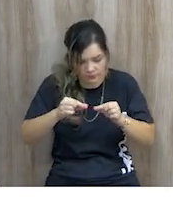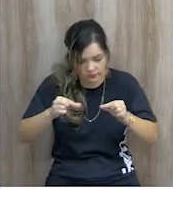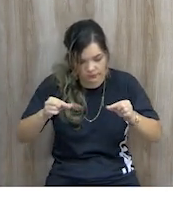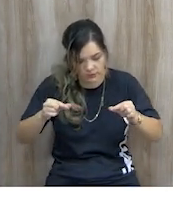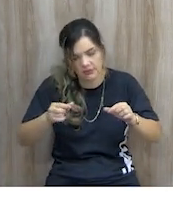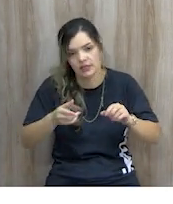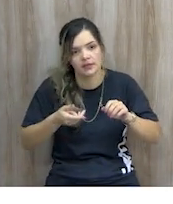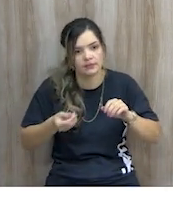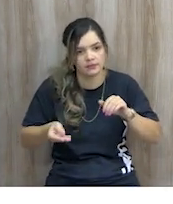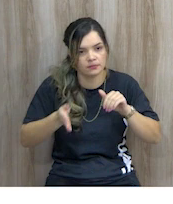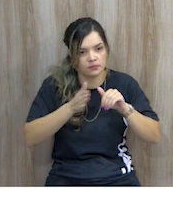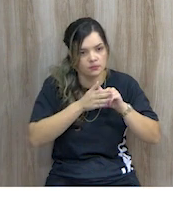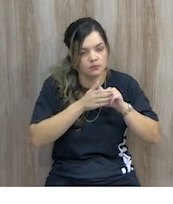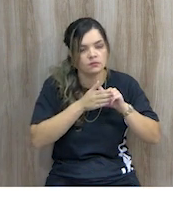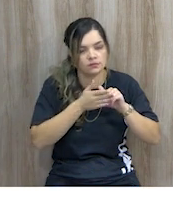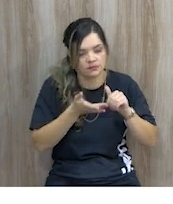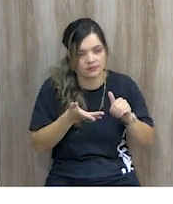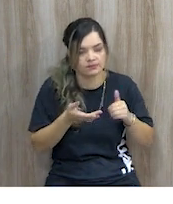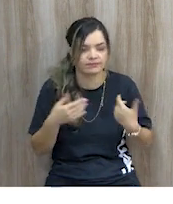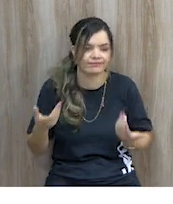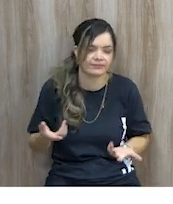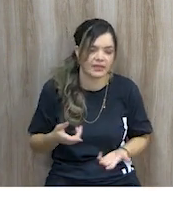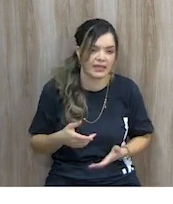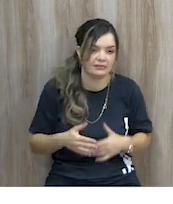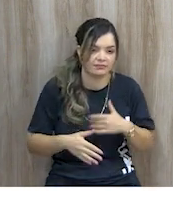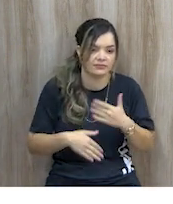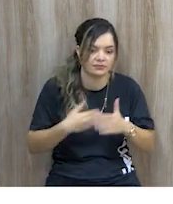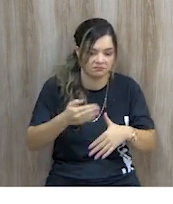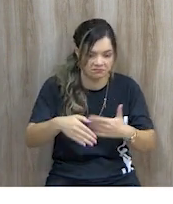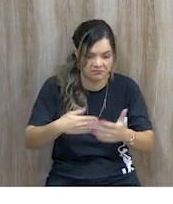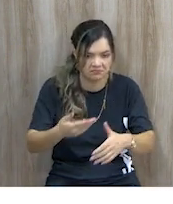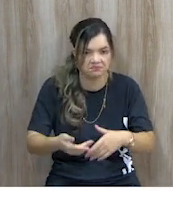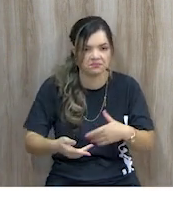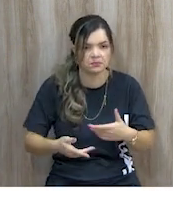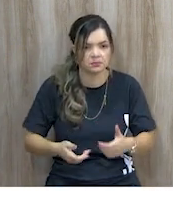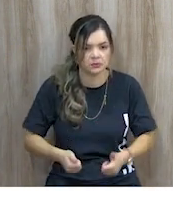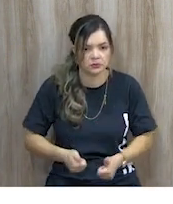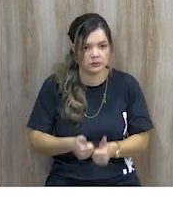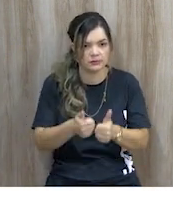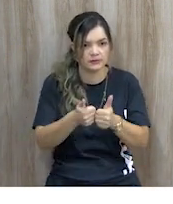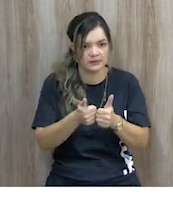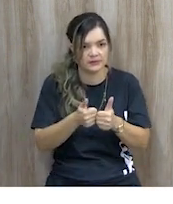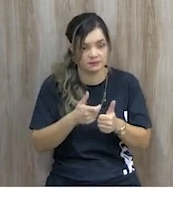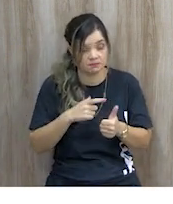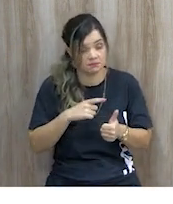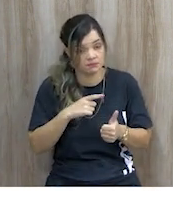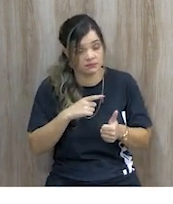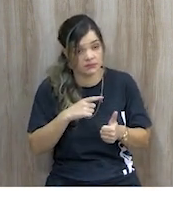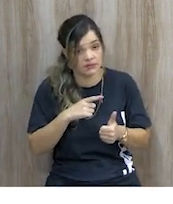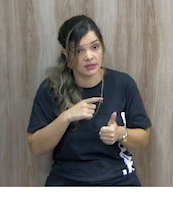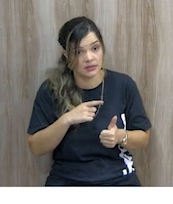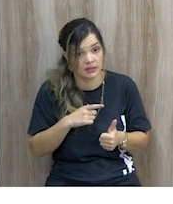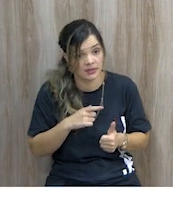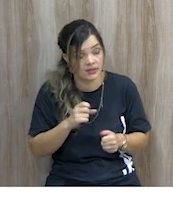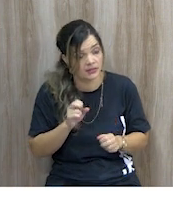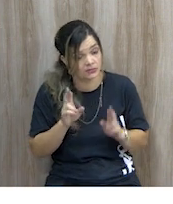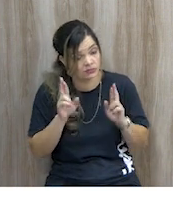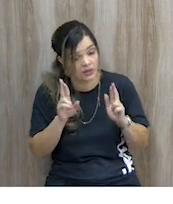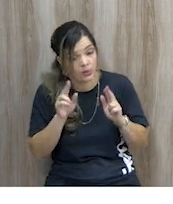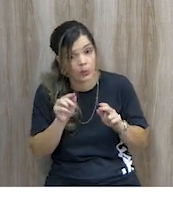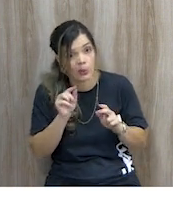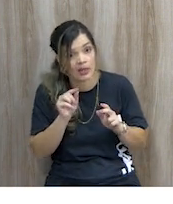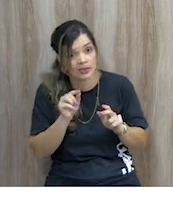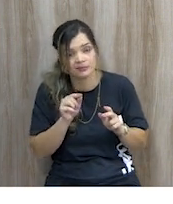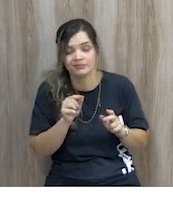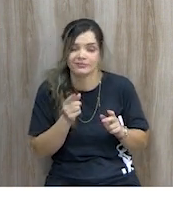traz o retalho. Então, por mais que no pós-operatório eu tenha tido recobrimento total, o que a gente espera nesses casos